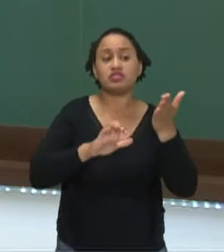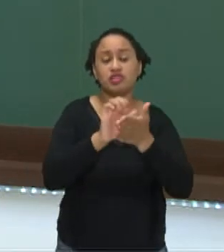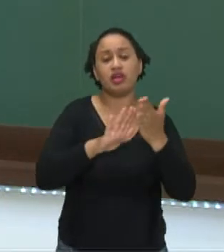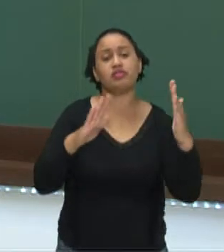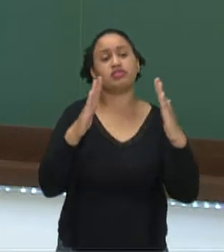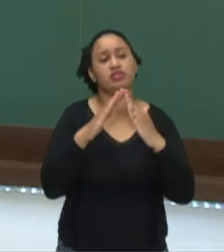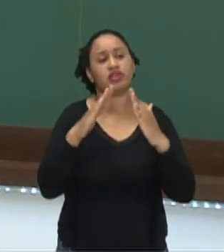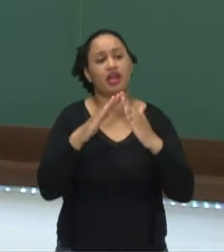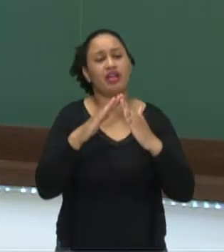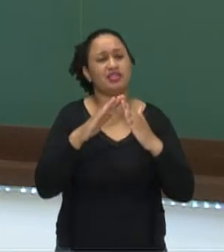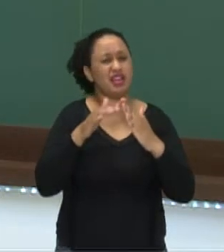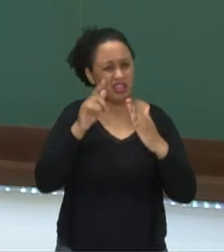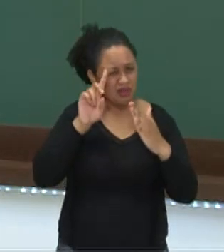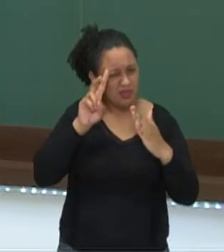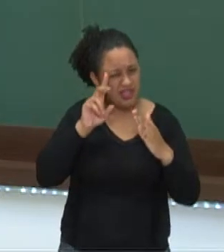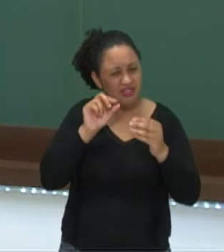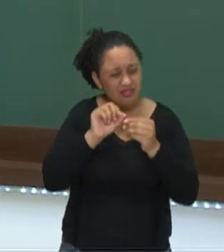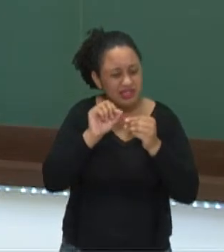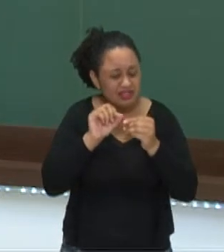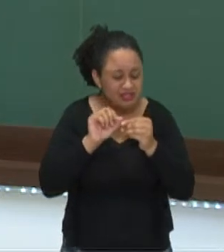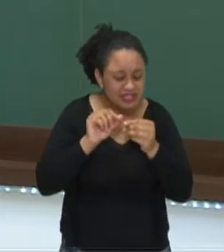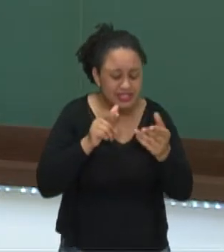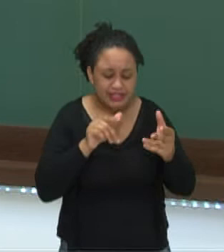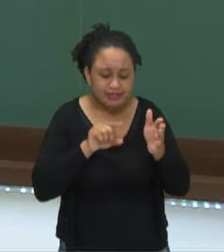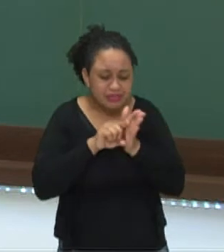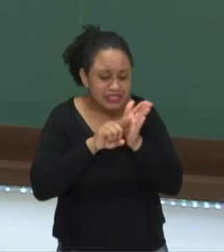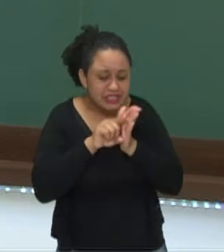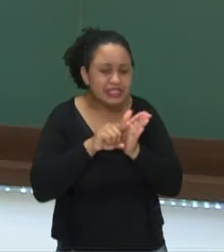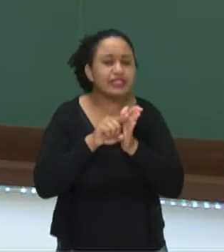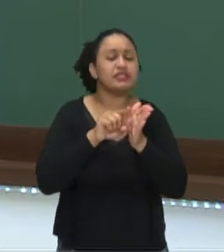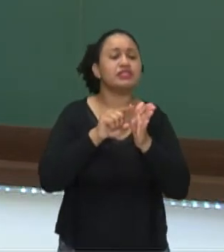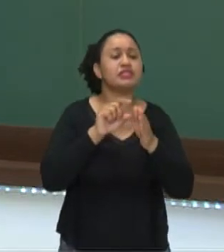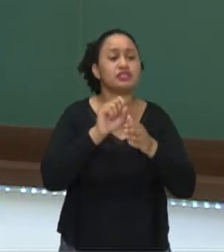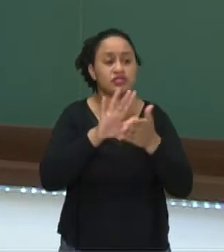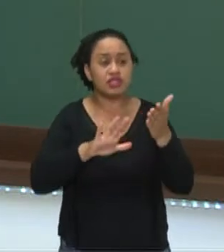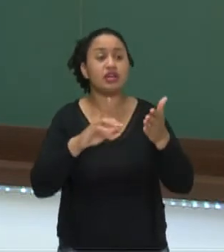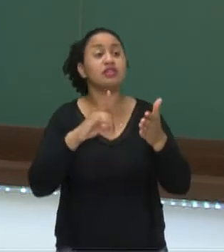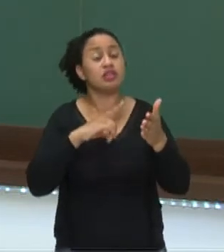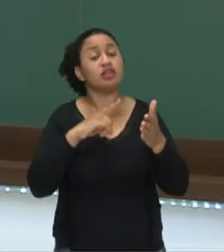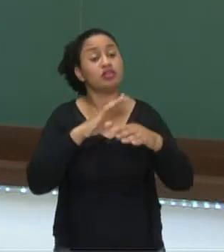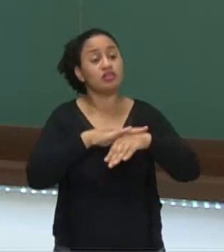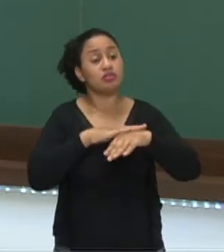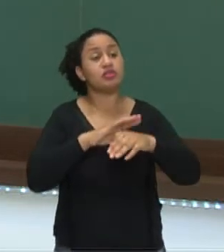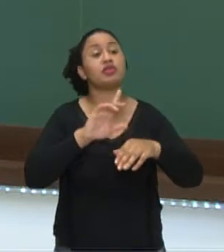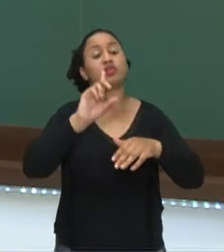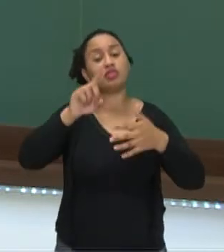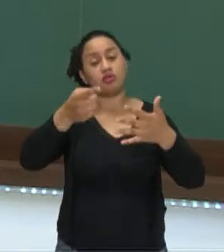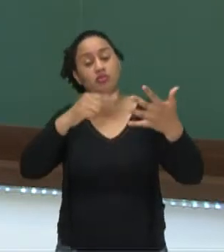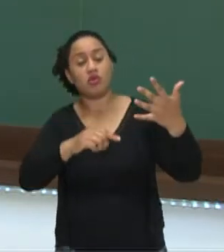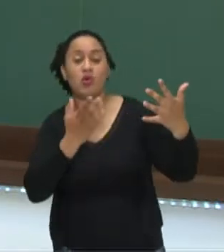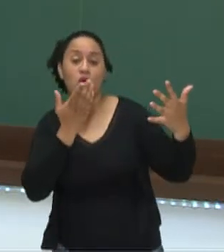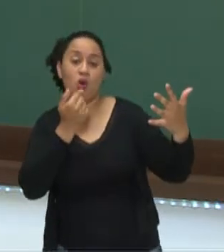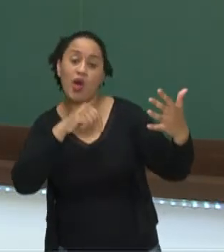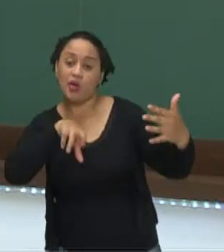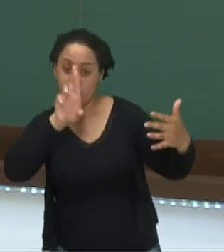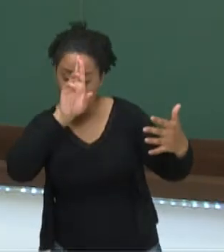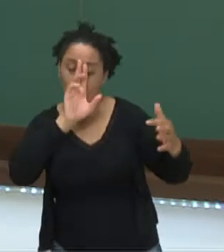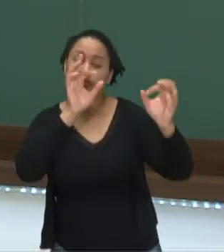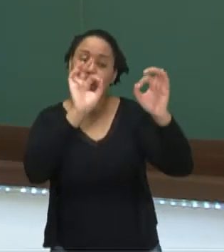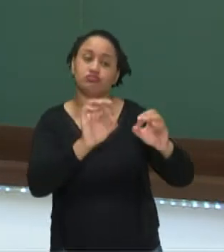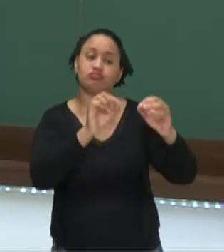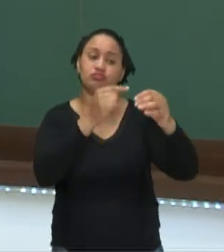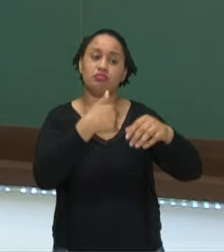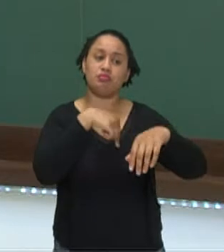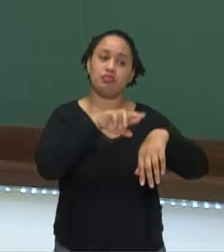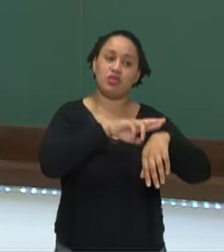aquela lição do dia anterior, a lição para fazer ali o trabalho, a pesquisa, um tempinho para isso. Alimentação, claro, o seu almoço ali do